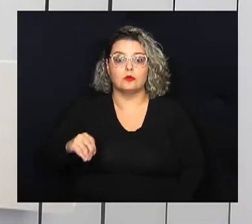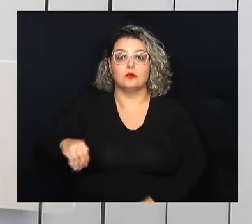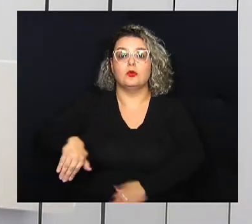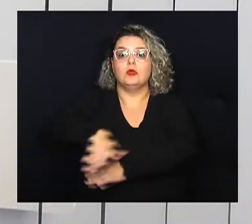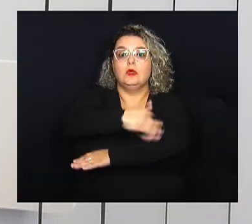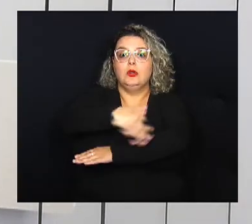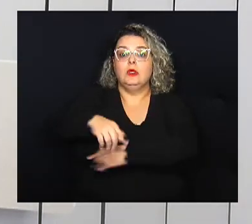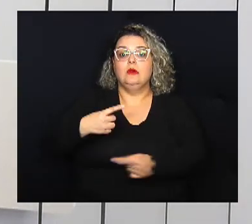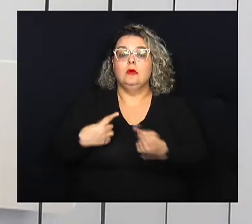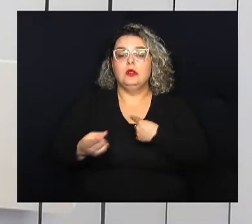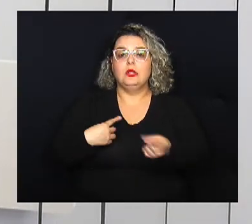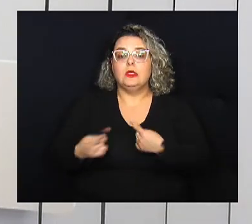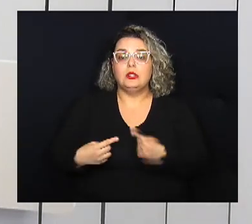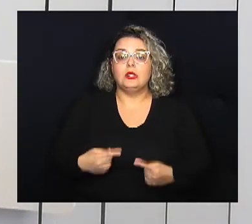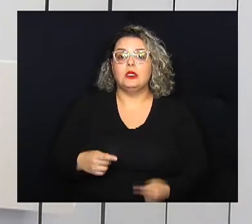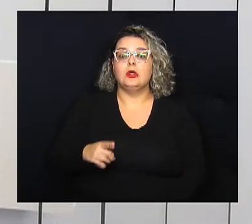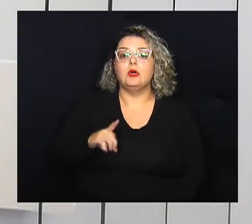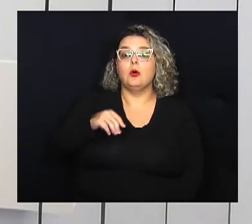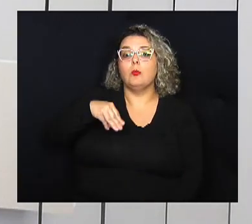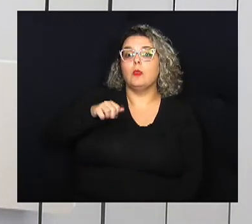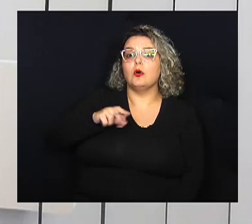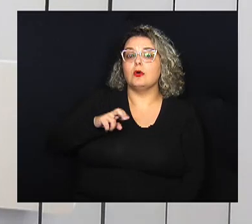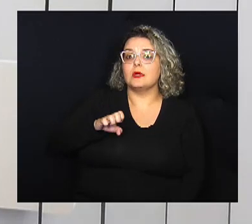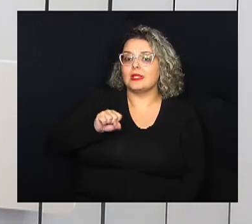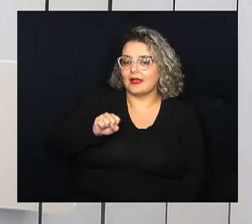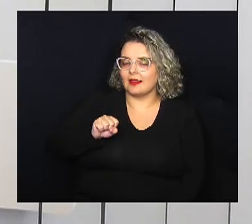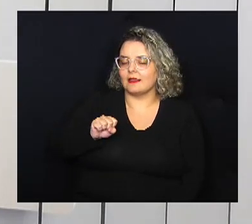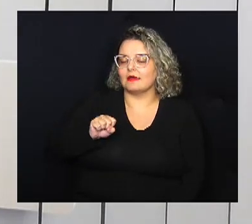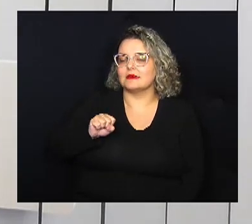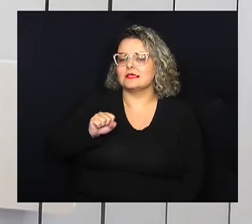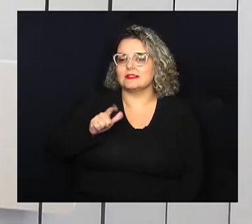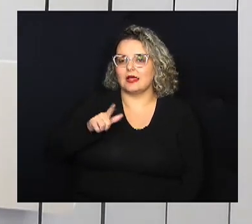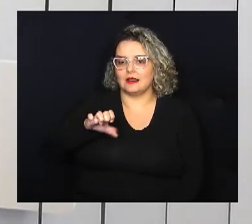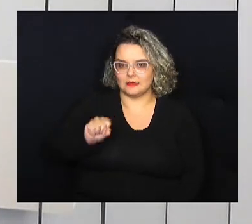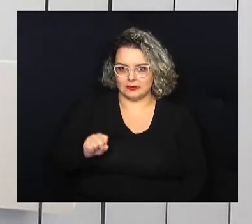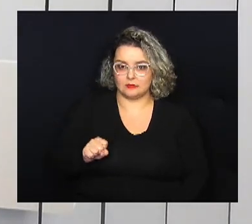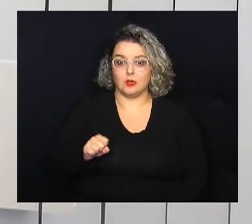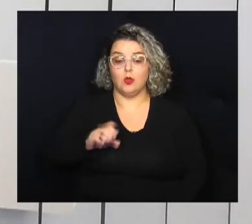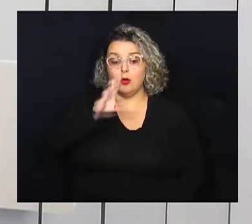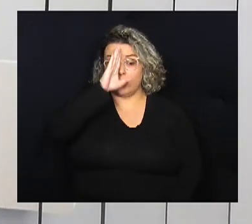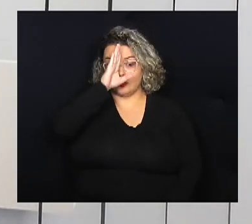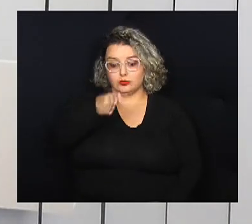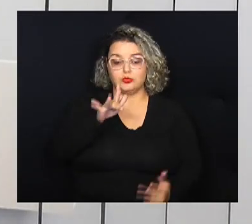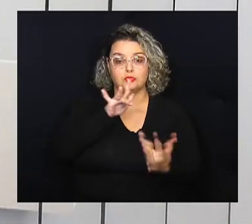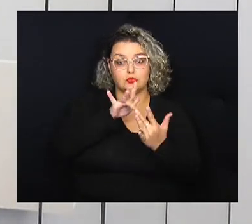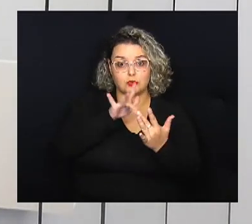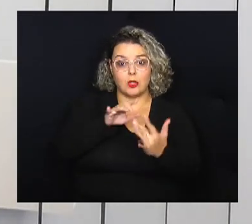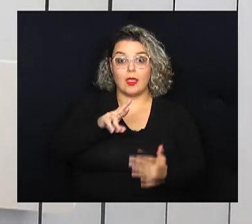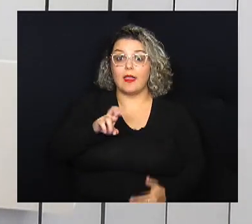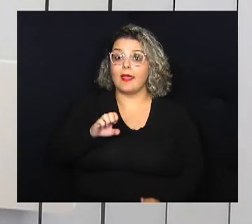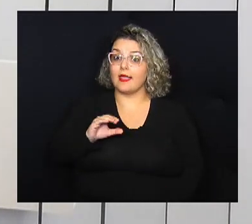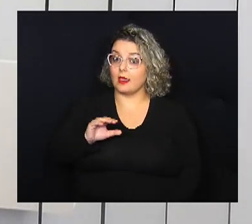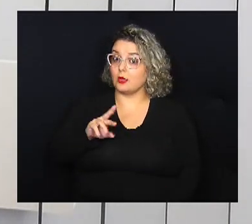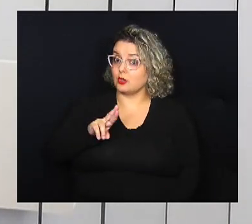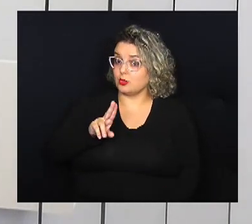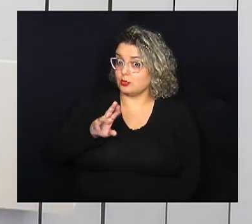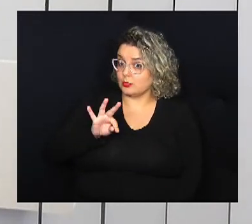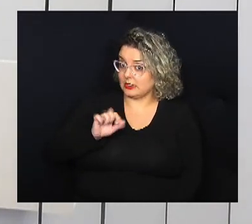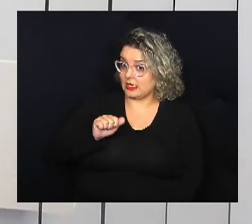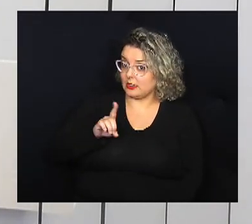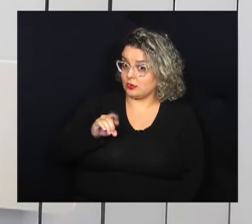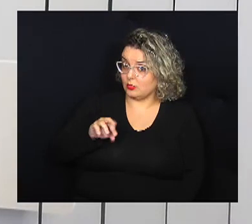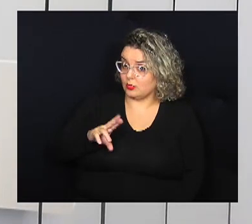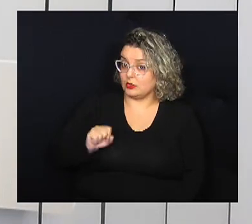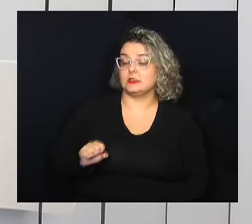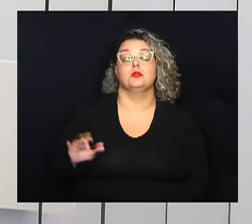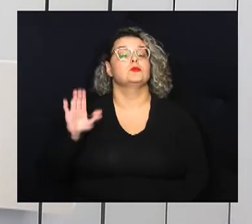número 488. Além do contato direto com recrutadores, os candidatos também